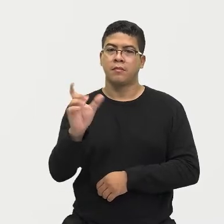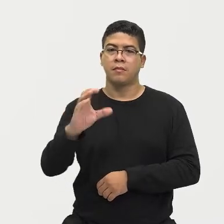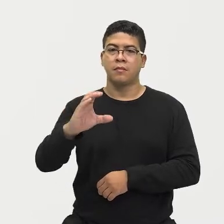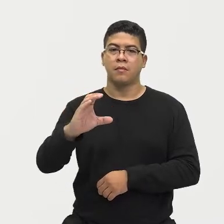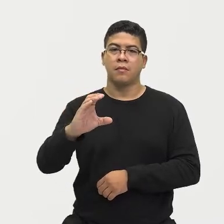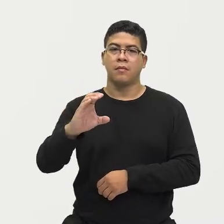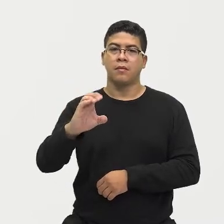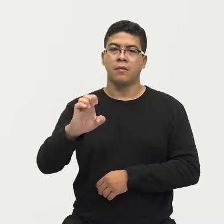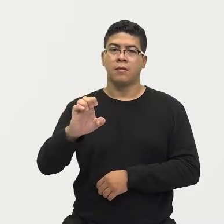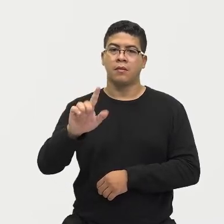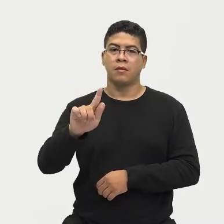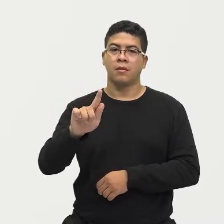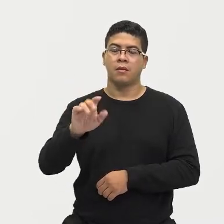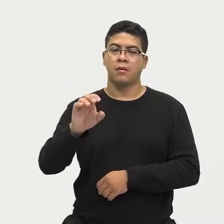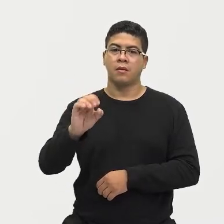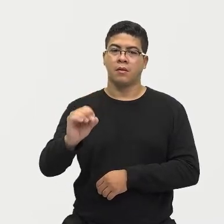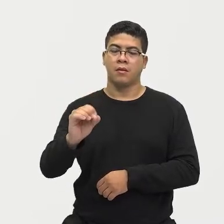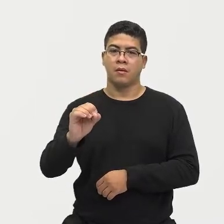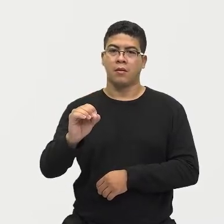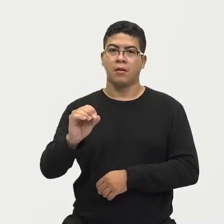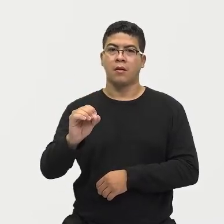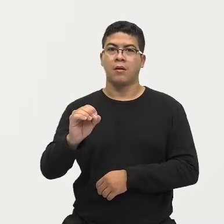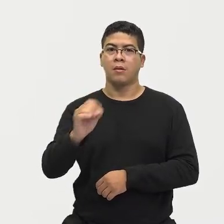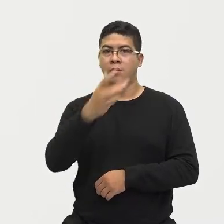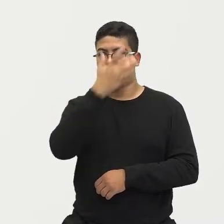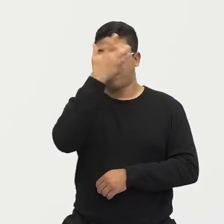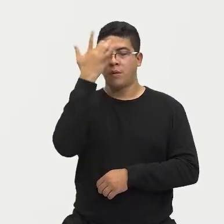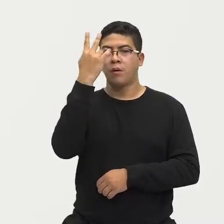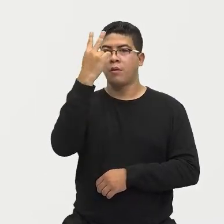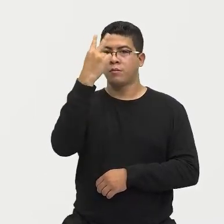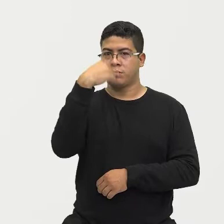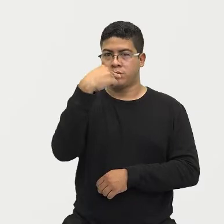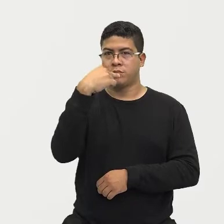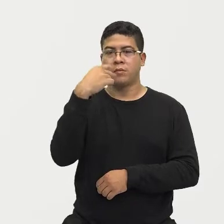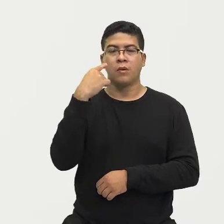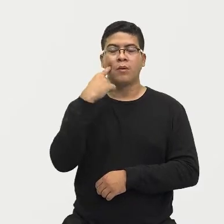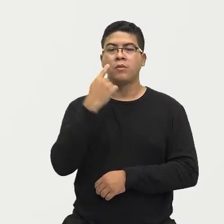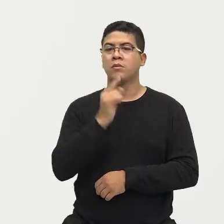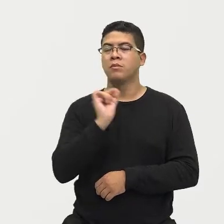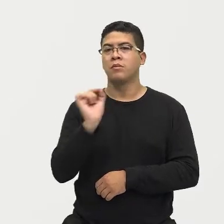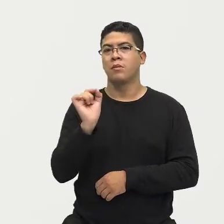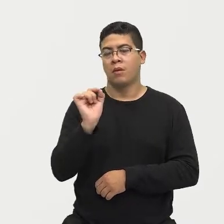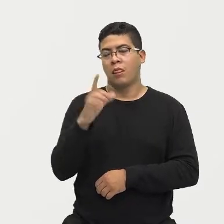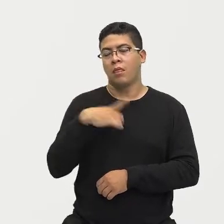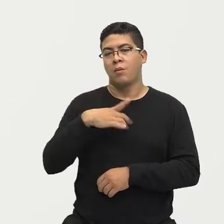uma pessoa cega, né? Uma pessoa que tem deficiência